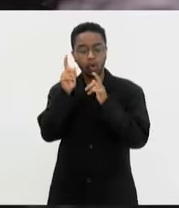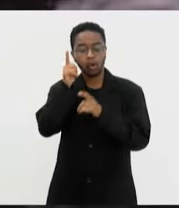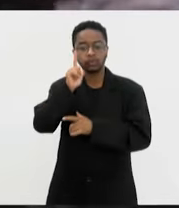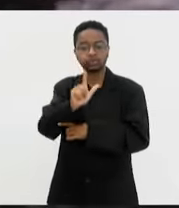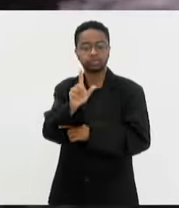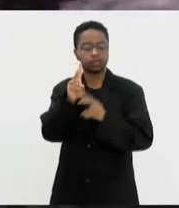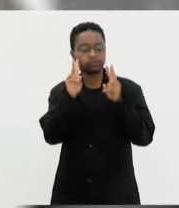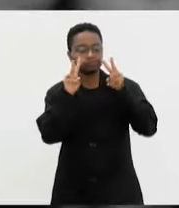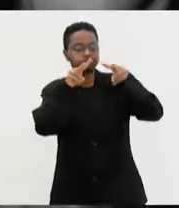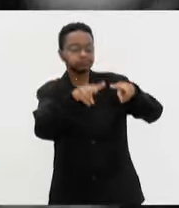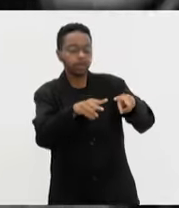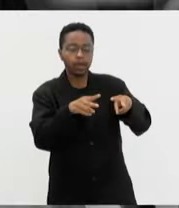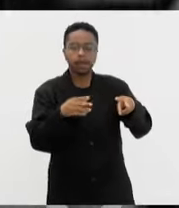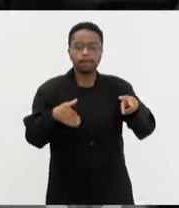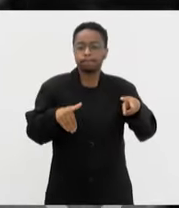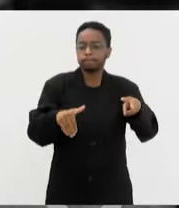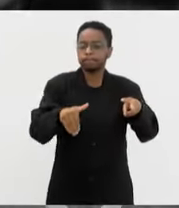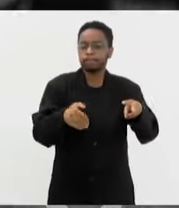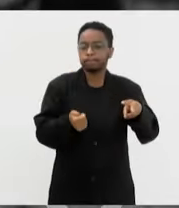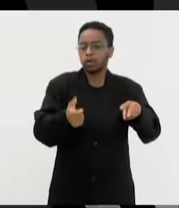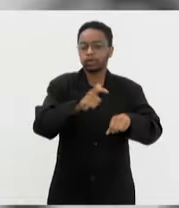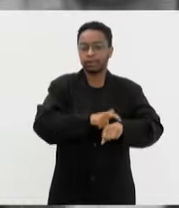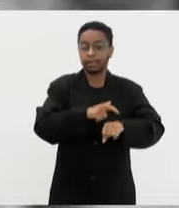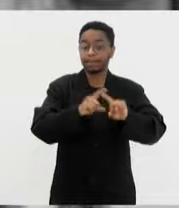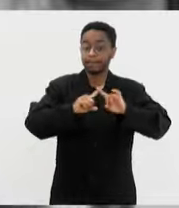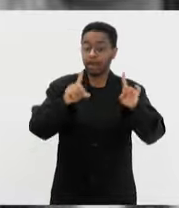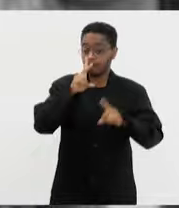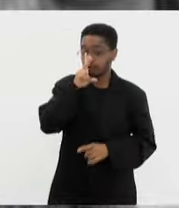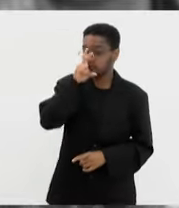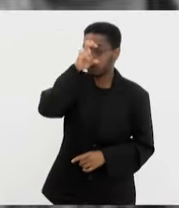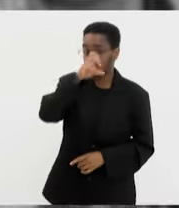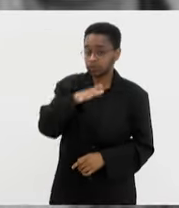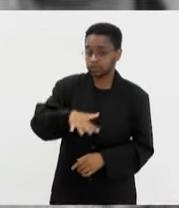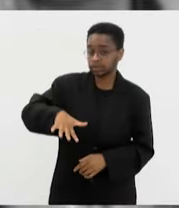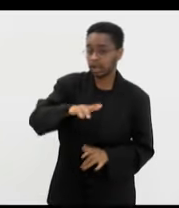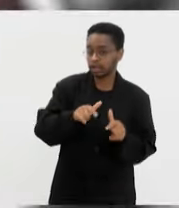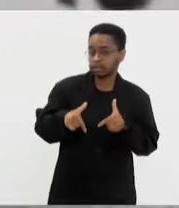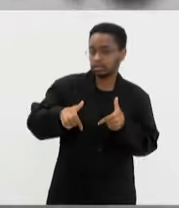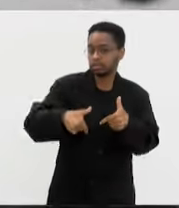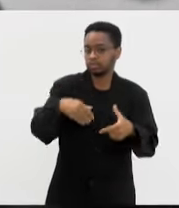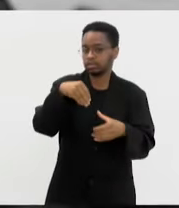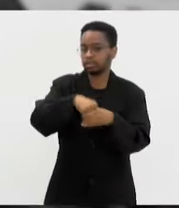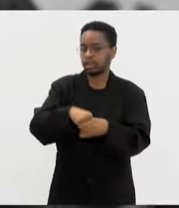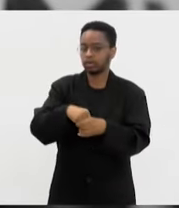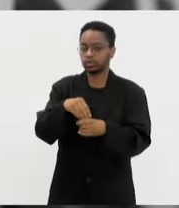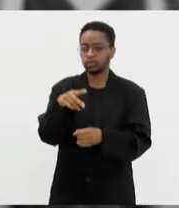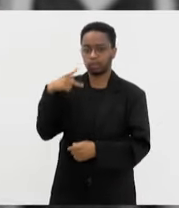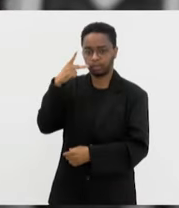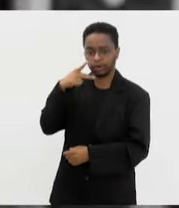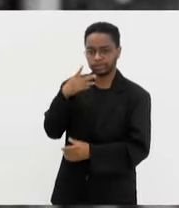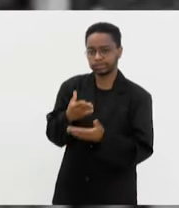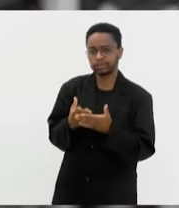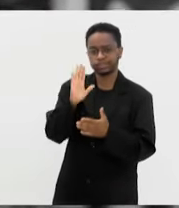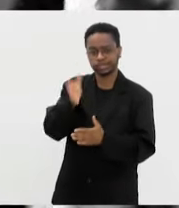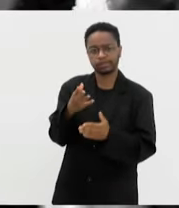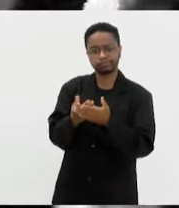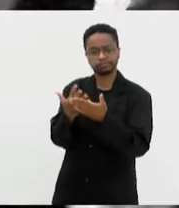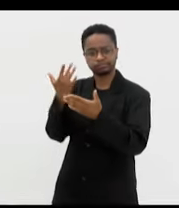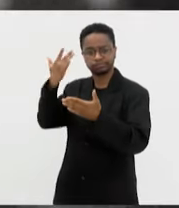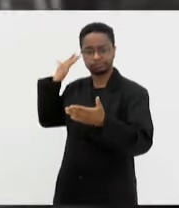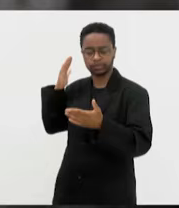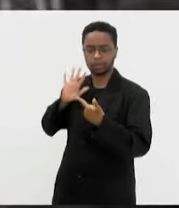Recentemente, mas a força e o pioneirismo das mulheres dentro do parlamento vem de longe.